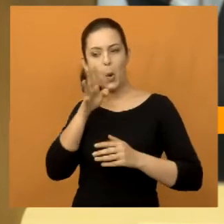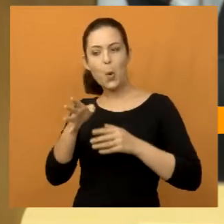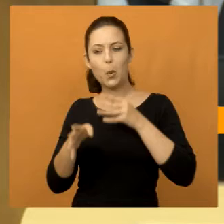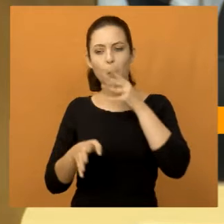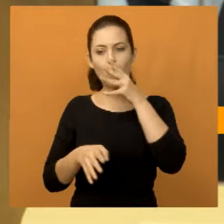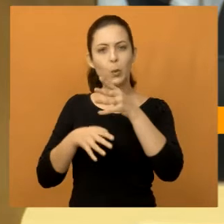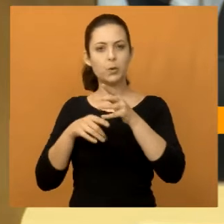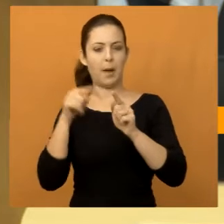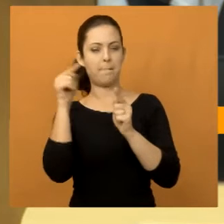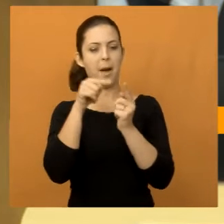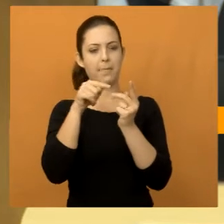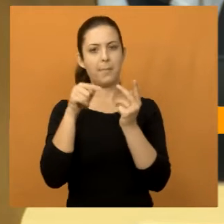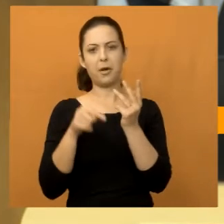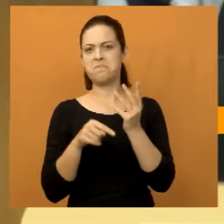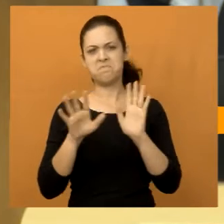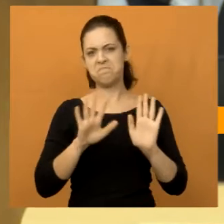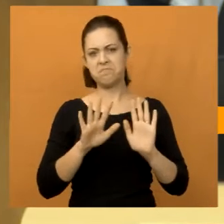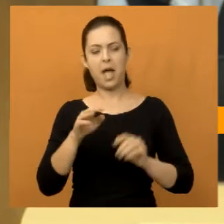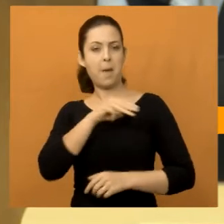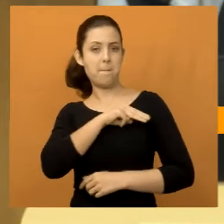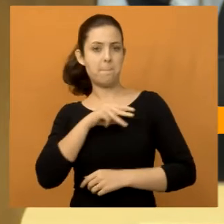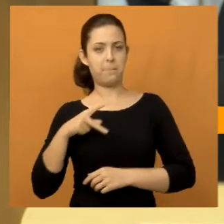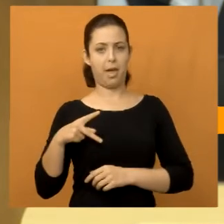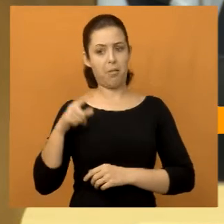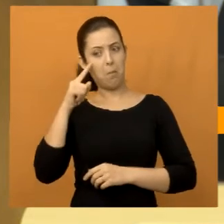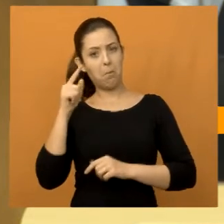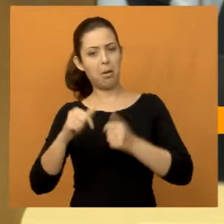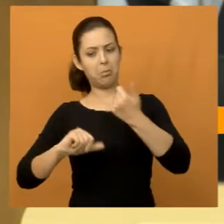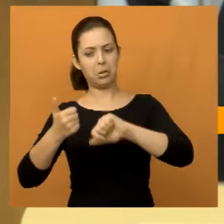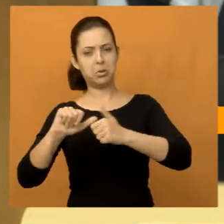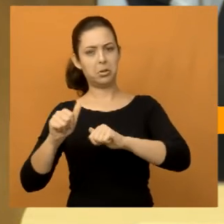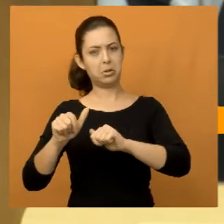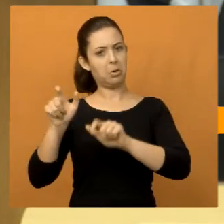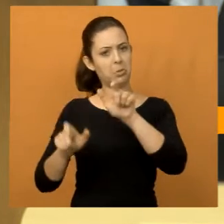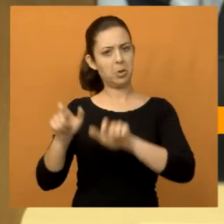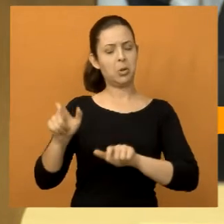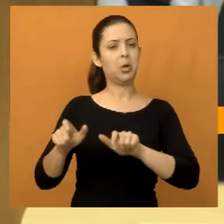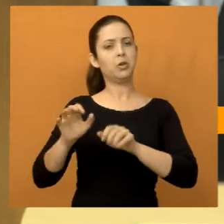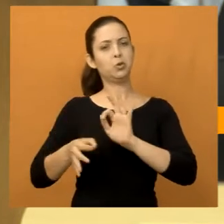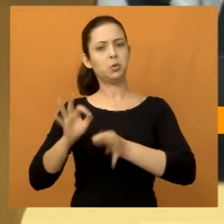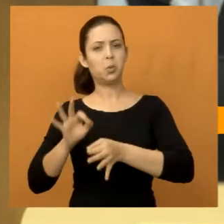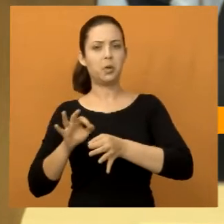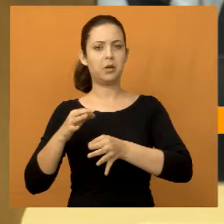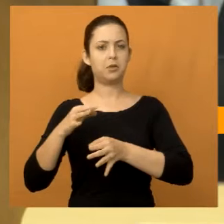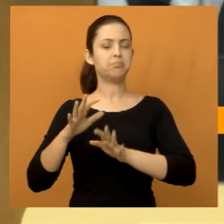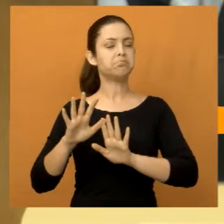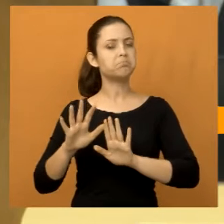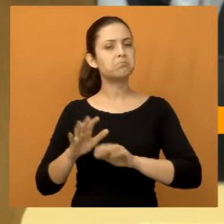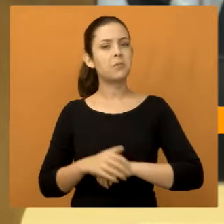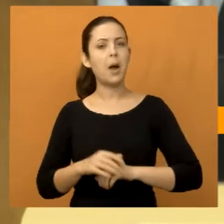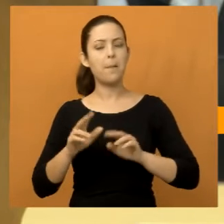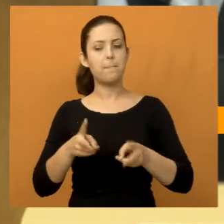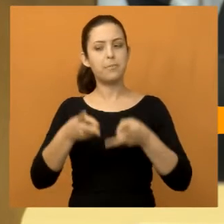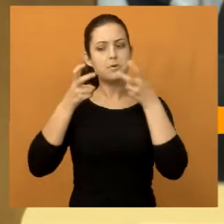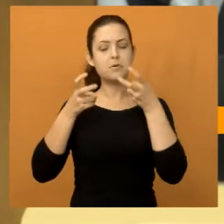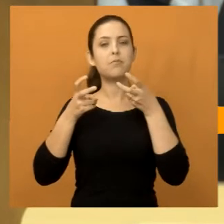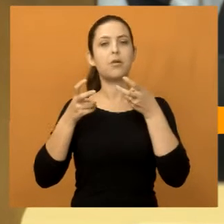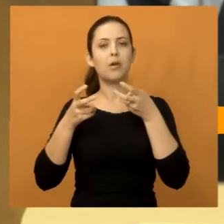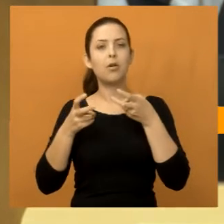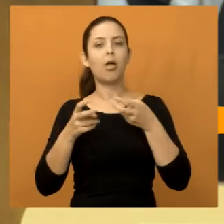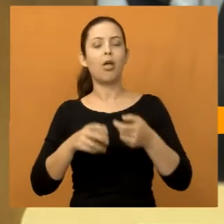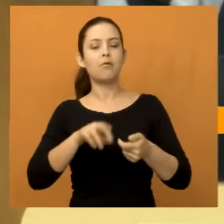aponta culpados, pois isso é papel do Ministério Público e autoridades competentes, mas pudemos identificar fortes indícios